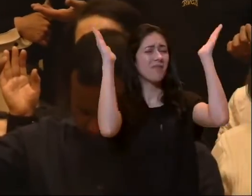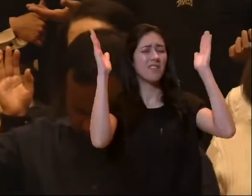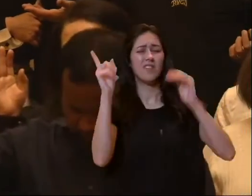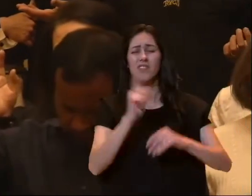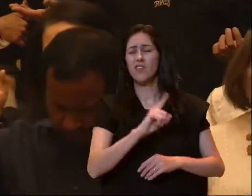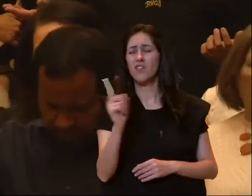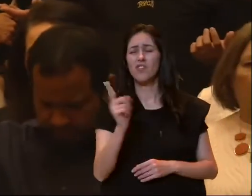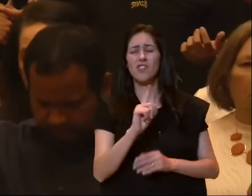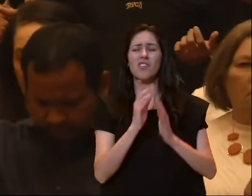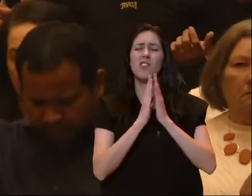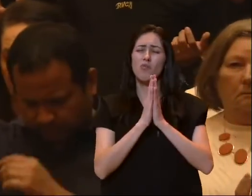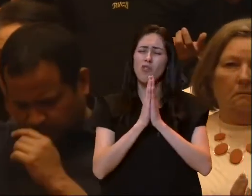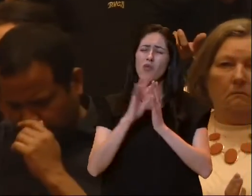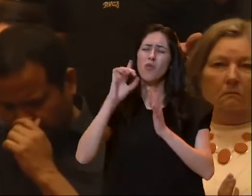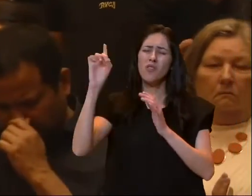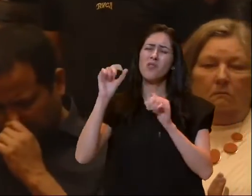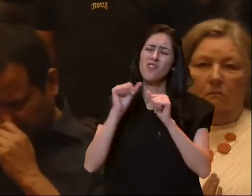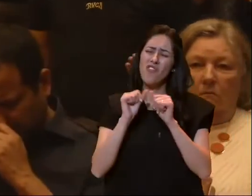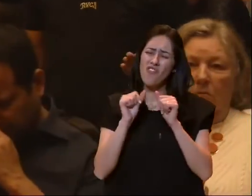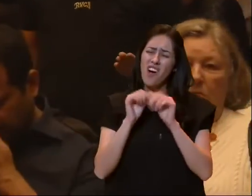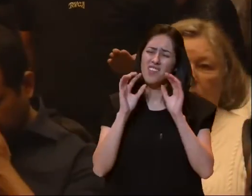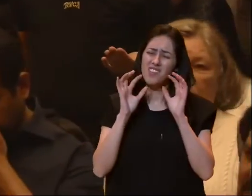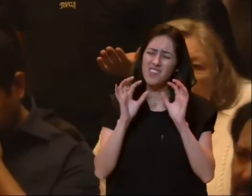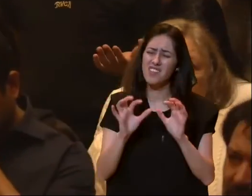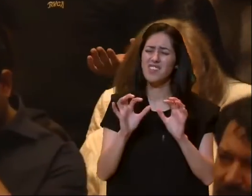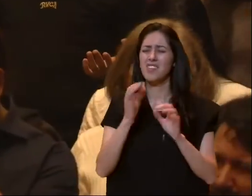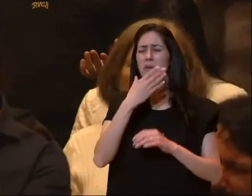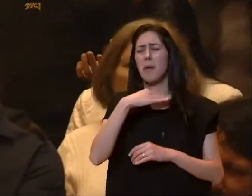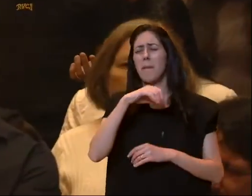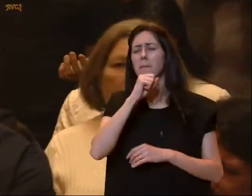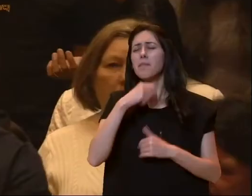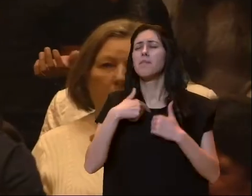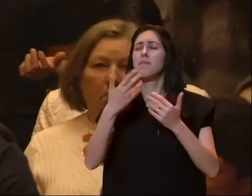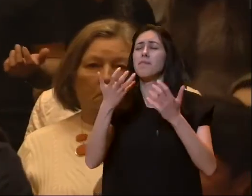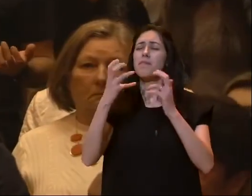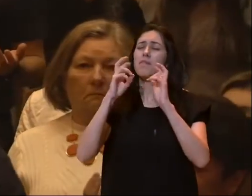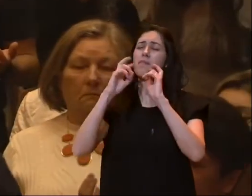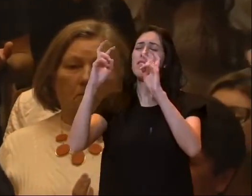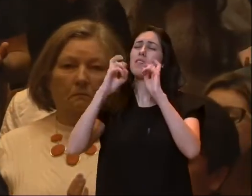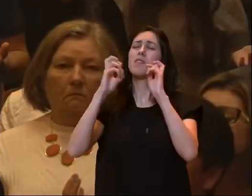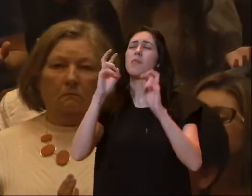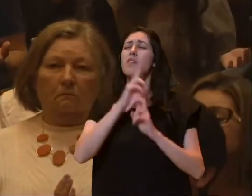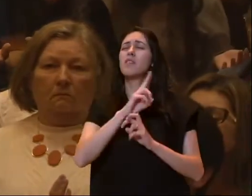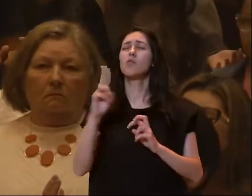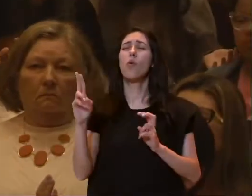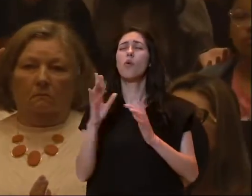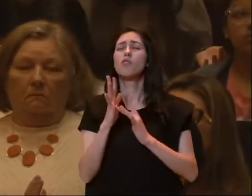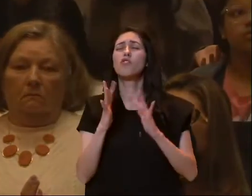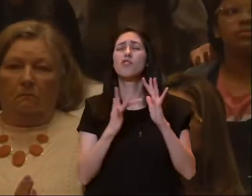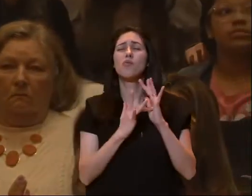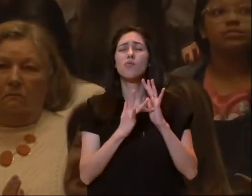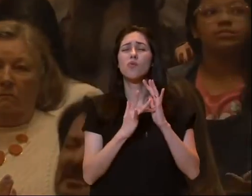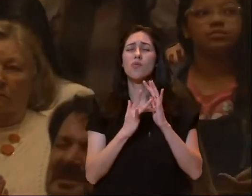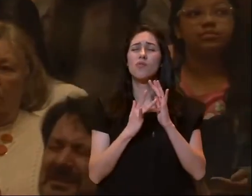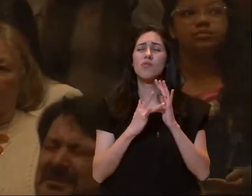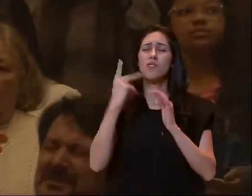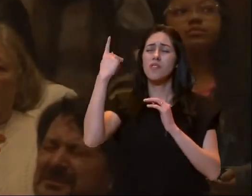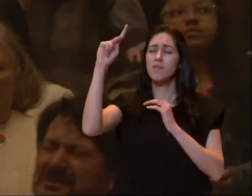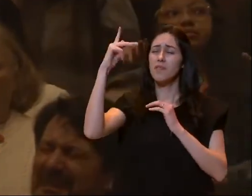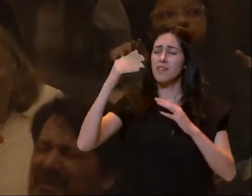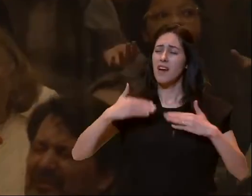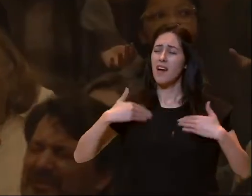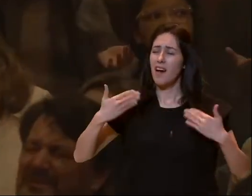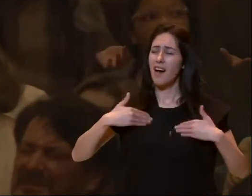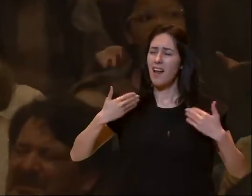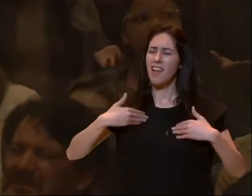desistir. Faz assim, Pai. Deus, eu quero clamar em nome de Jesus agora, que a alegria do Senhor